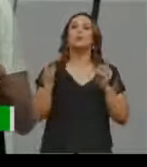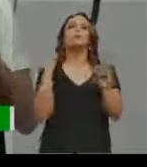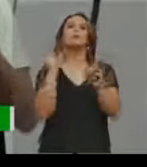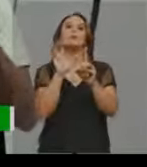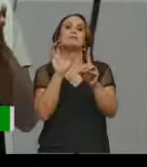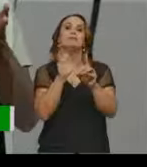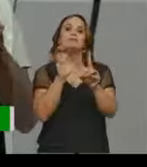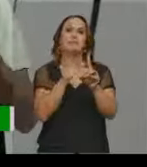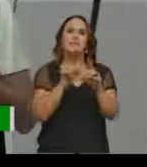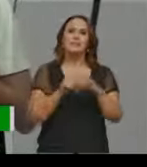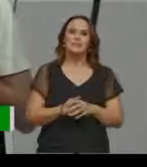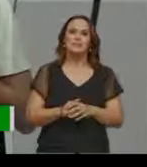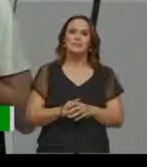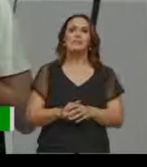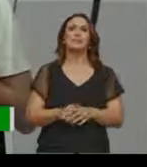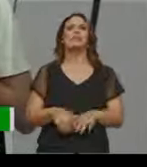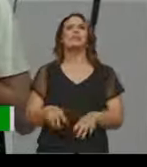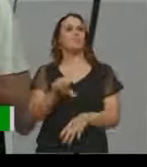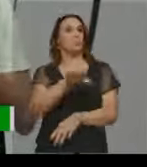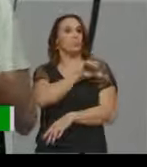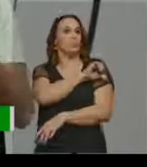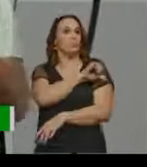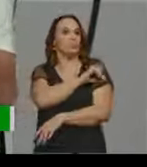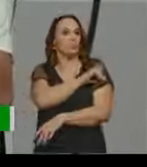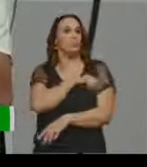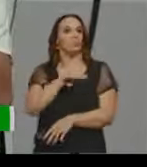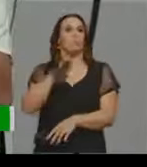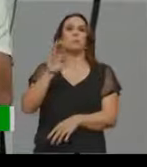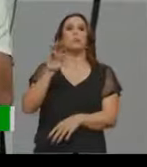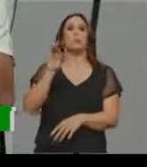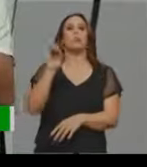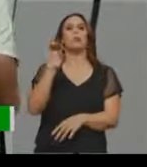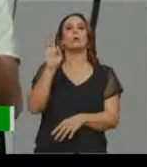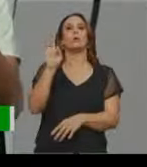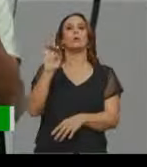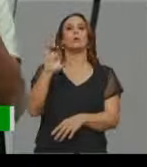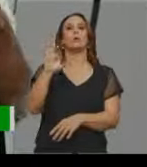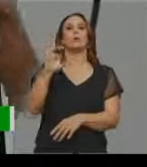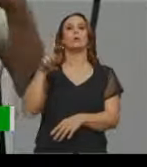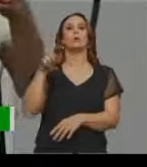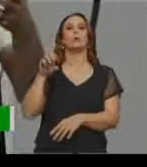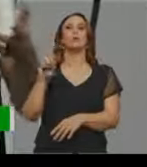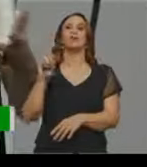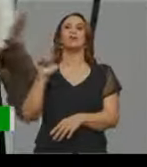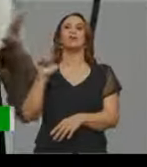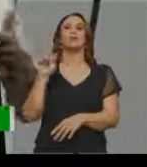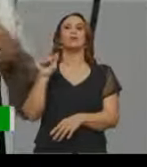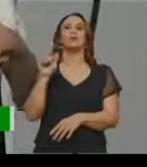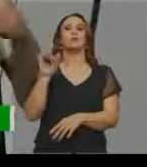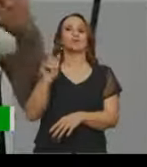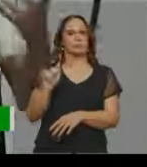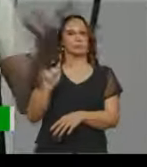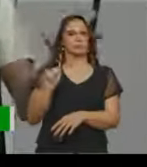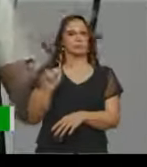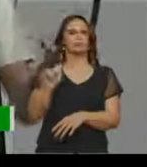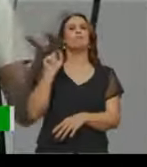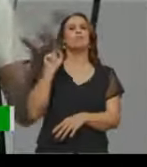biotecnologia, outro assunto também muito interessante, falando da tecnologia em organismos vivos, como